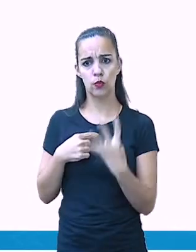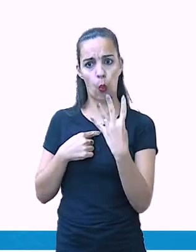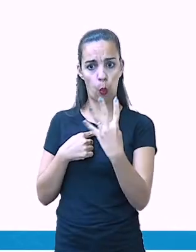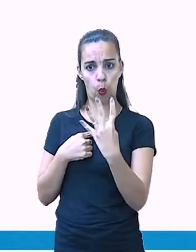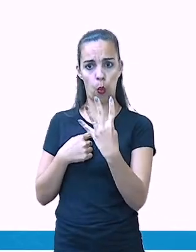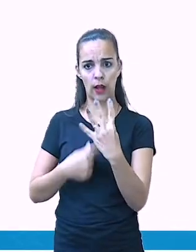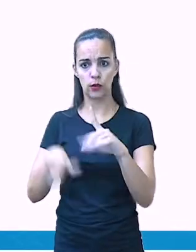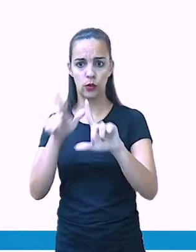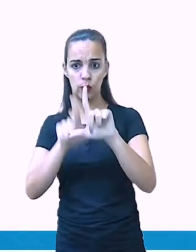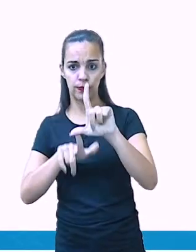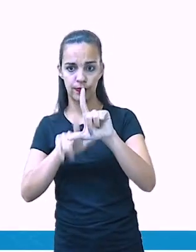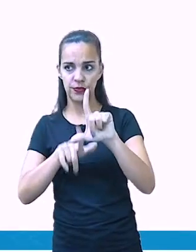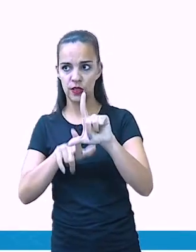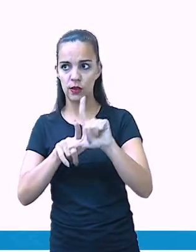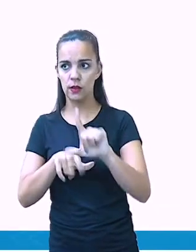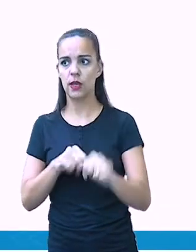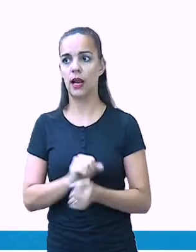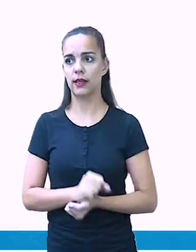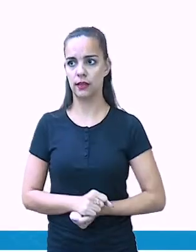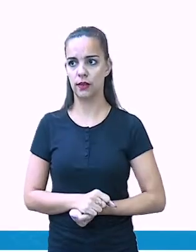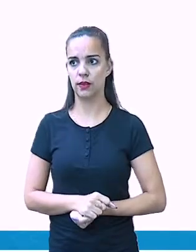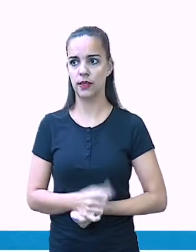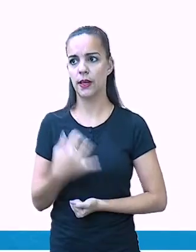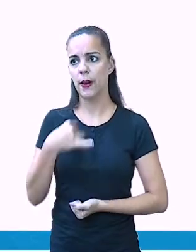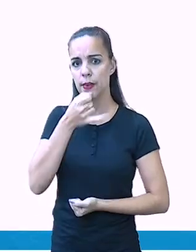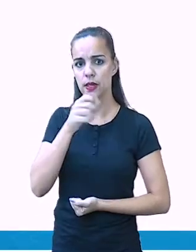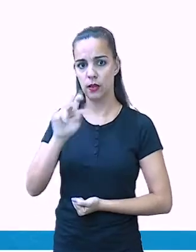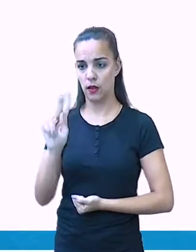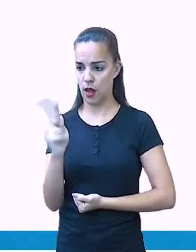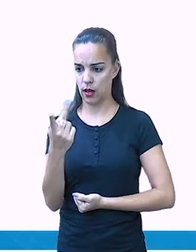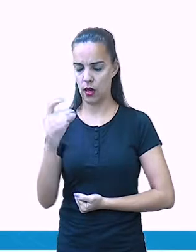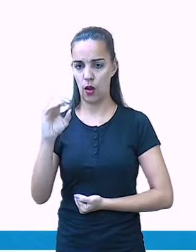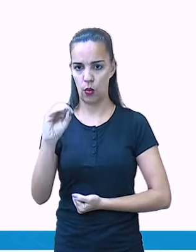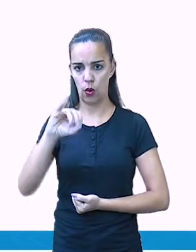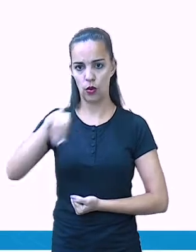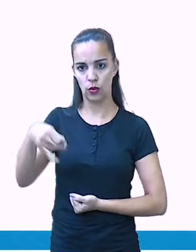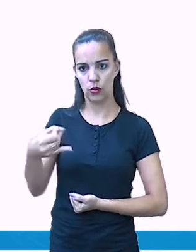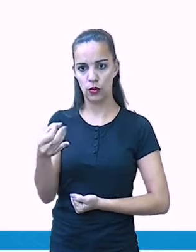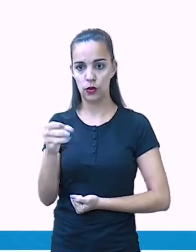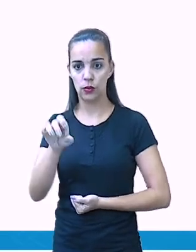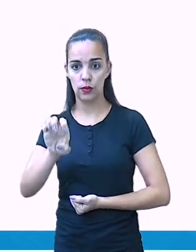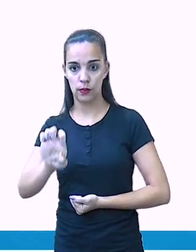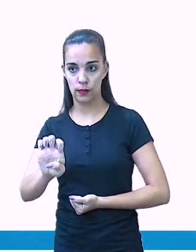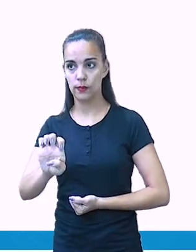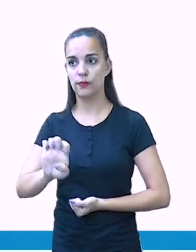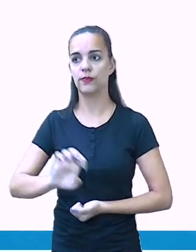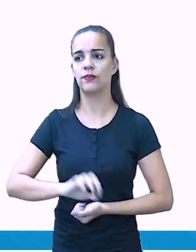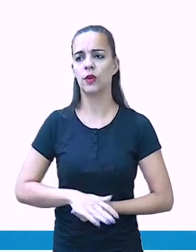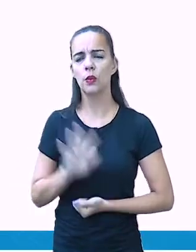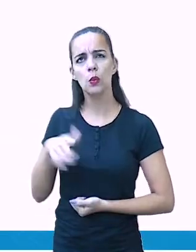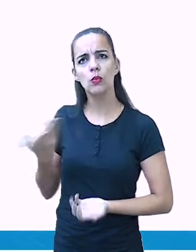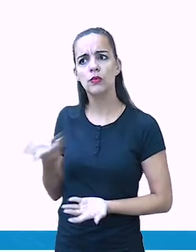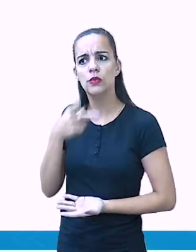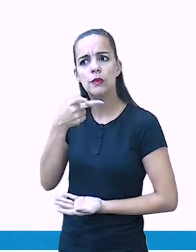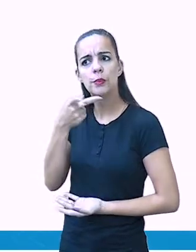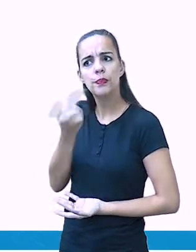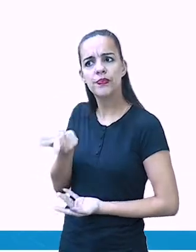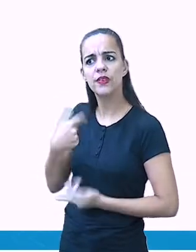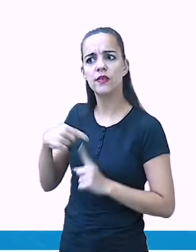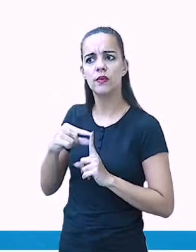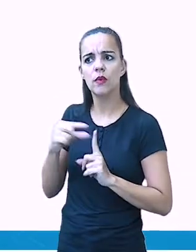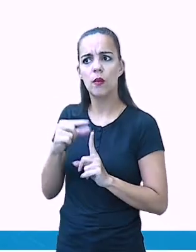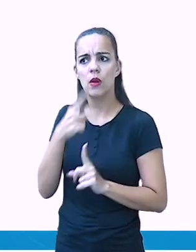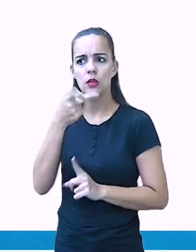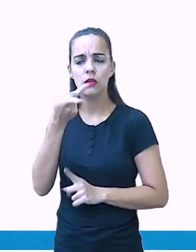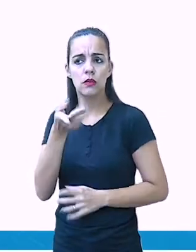o H, o O, o J e o E. Quando a gente vai falar essa palavra, a gente fala ela